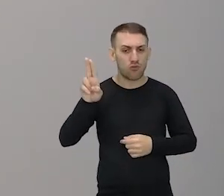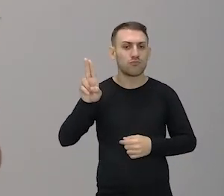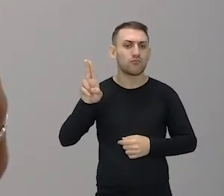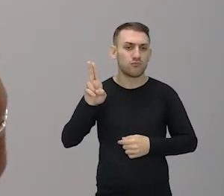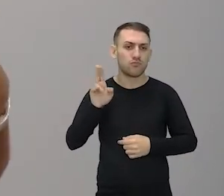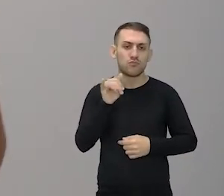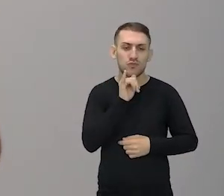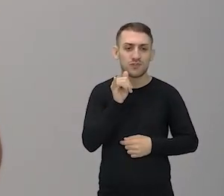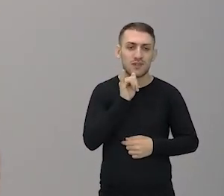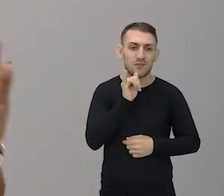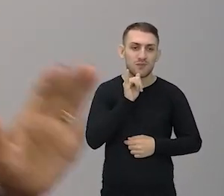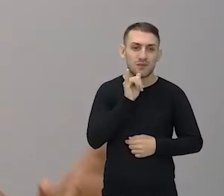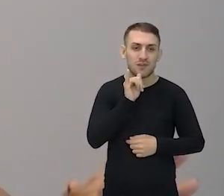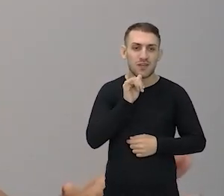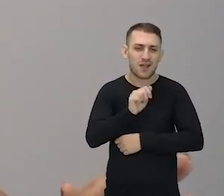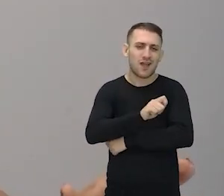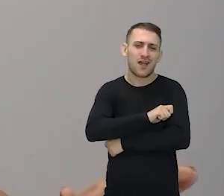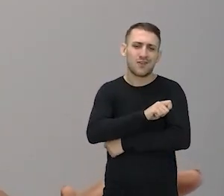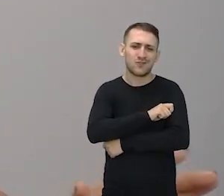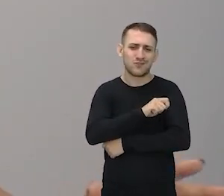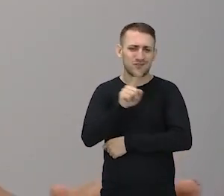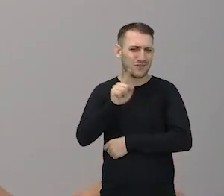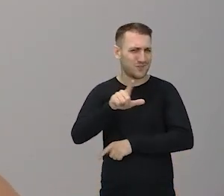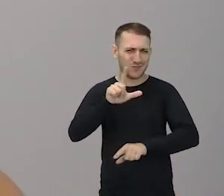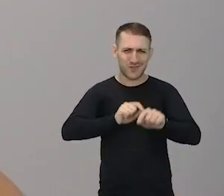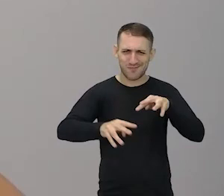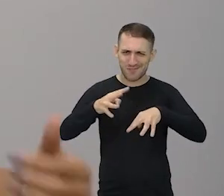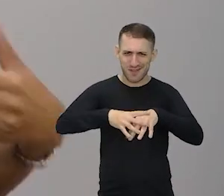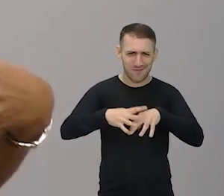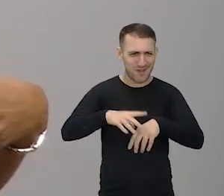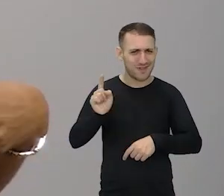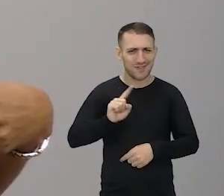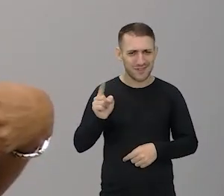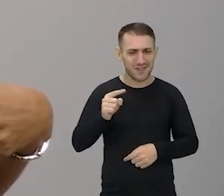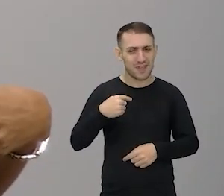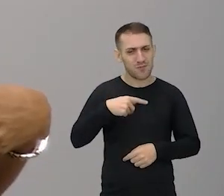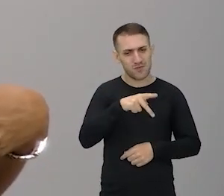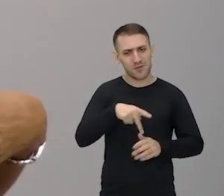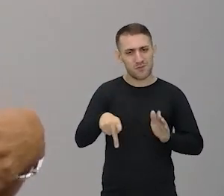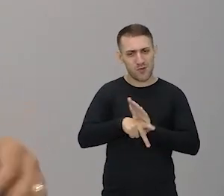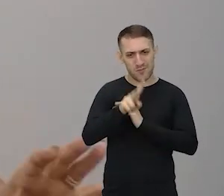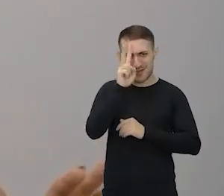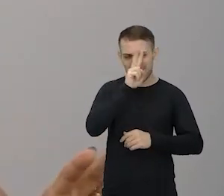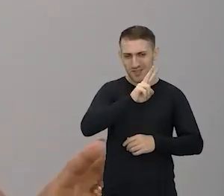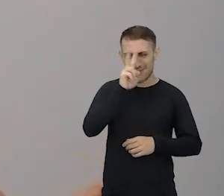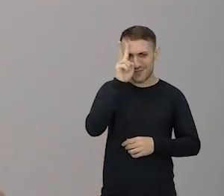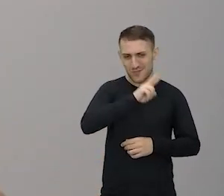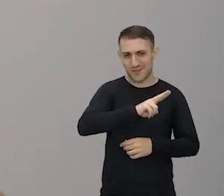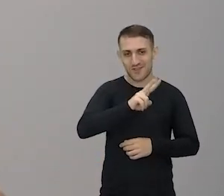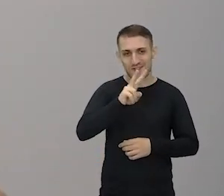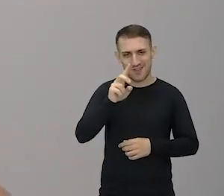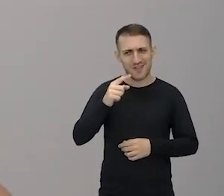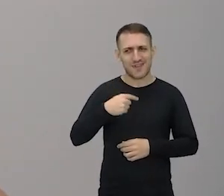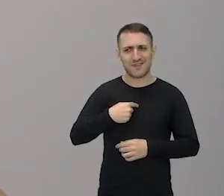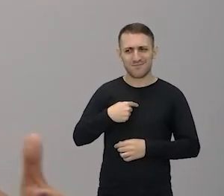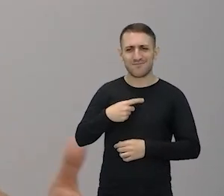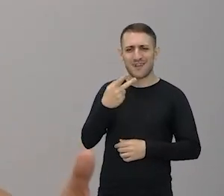nome, né? Porque aluno geralmente não escolhe matemática, né, gente? Eu sou professora de história e,